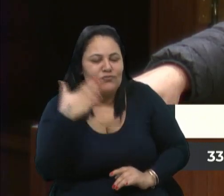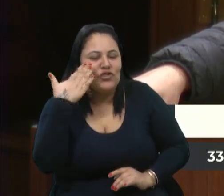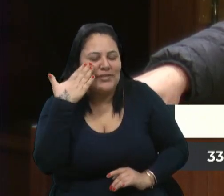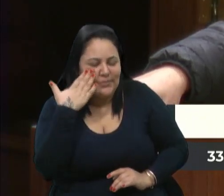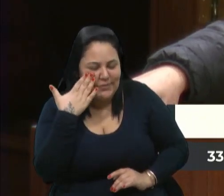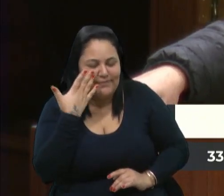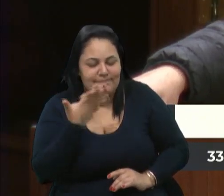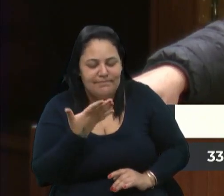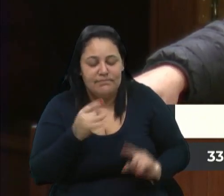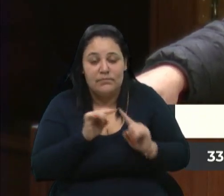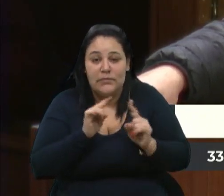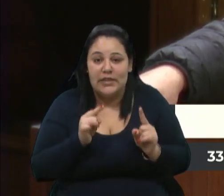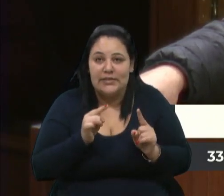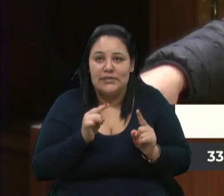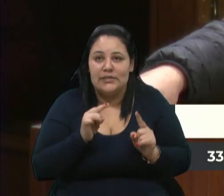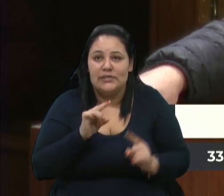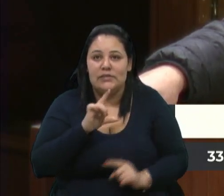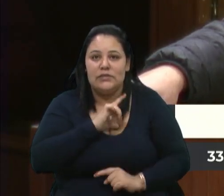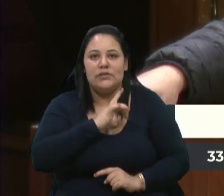mas eu temo,